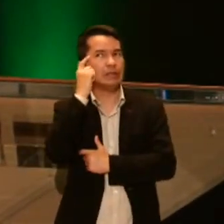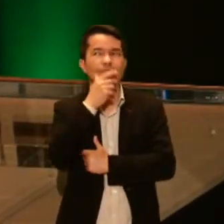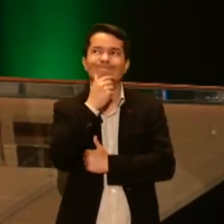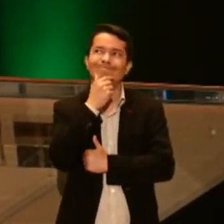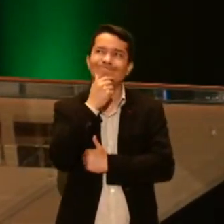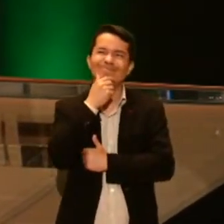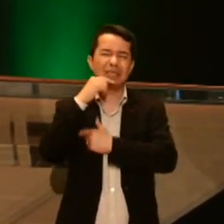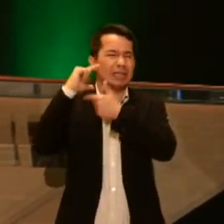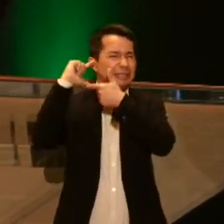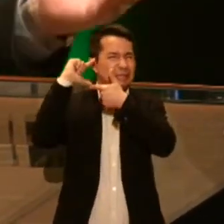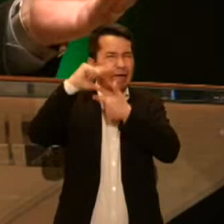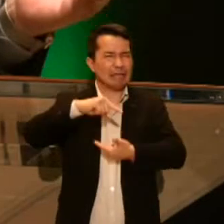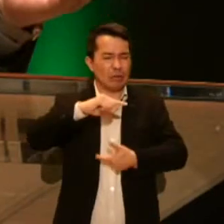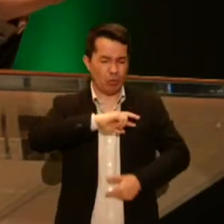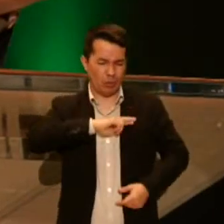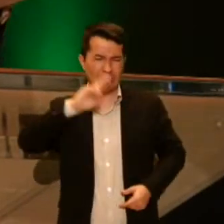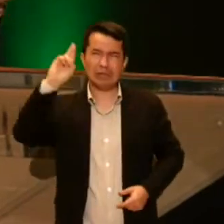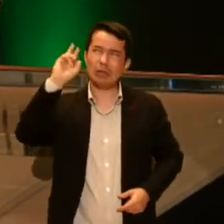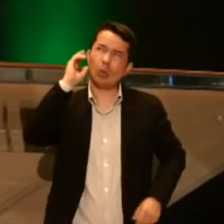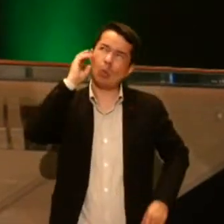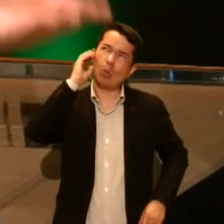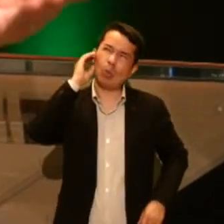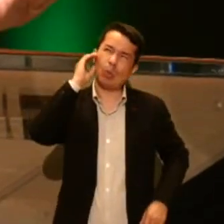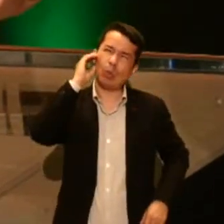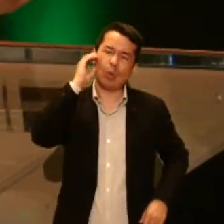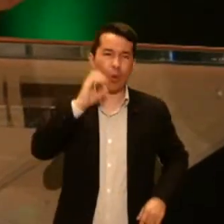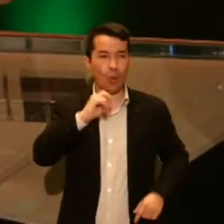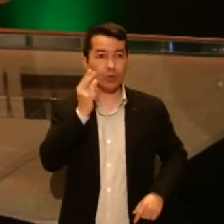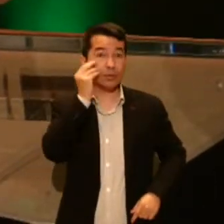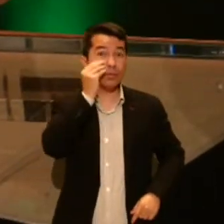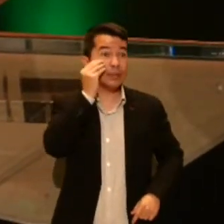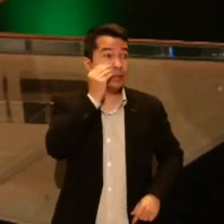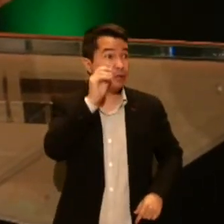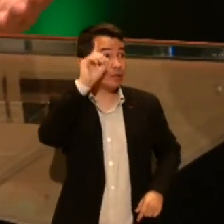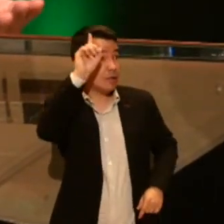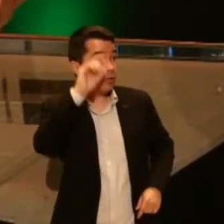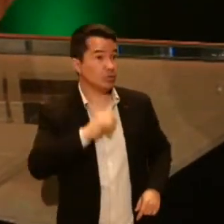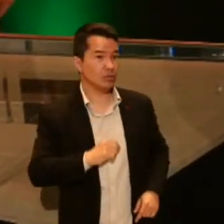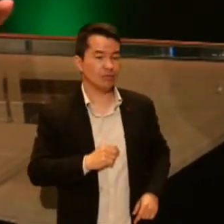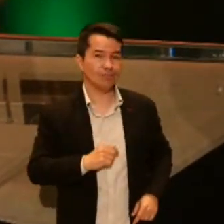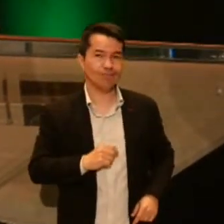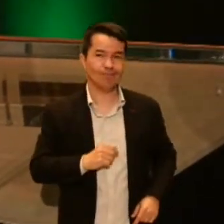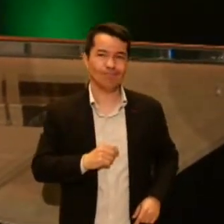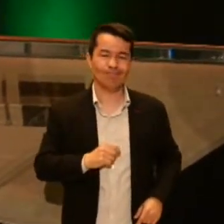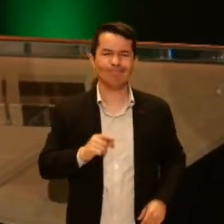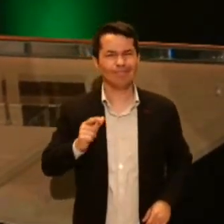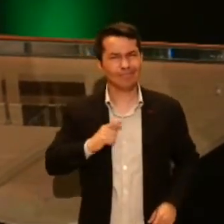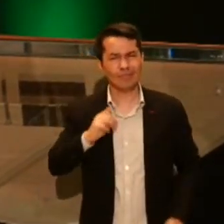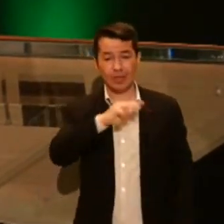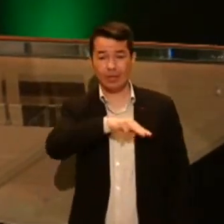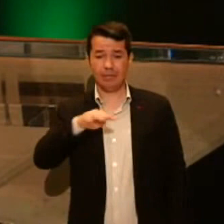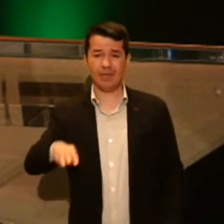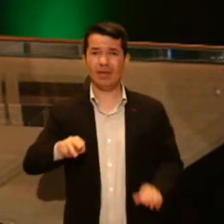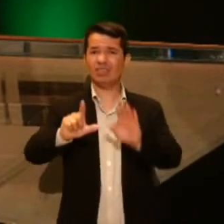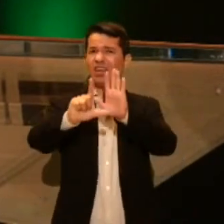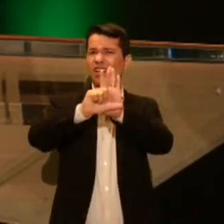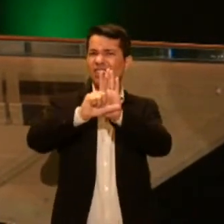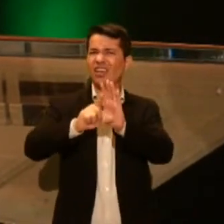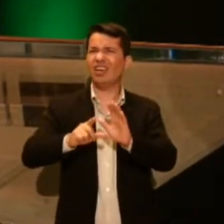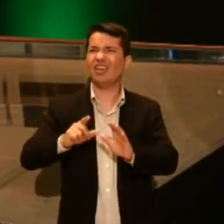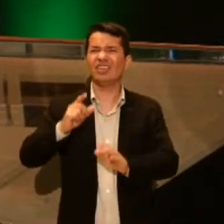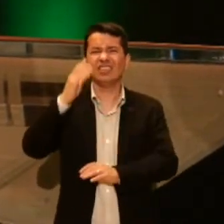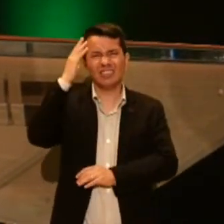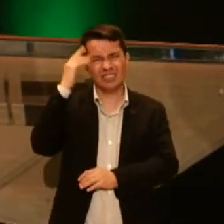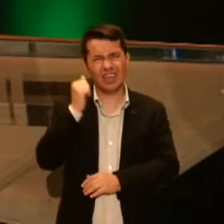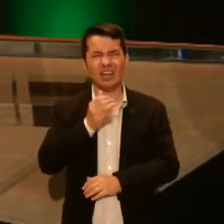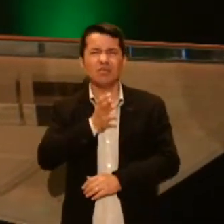porque eles não nos levaram a Jesus. Só colecionamos uma série de